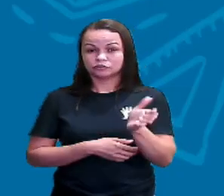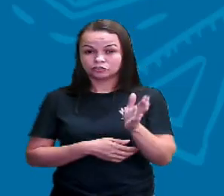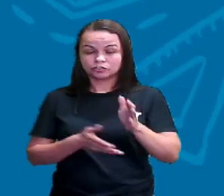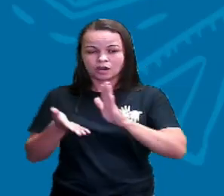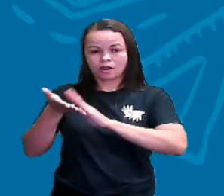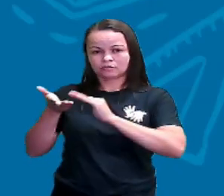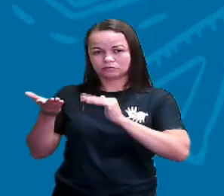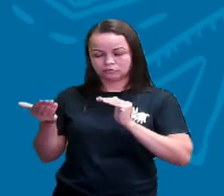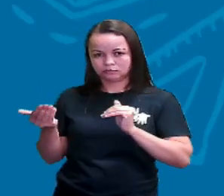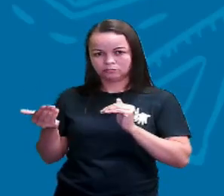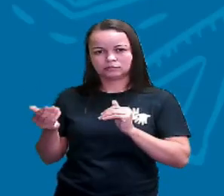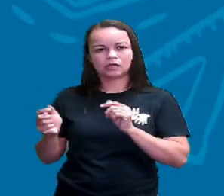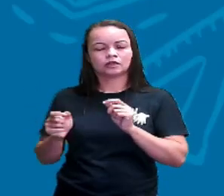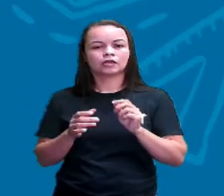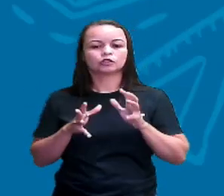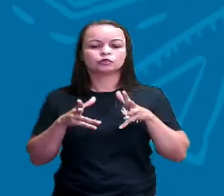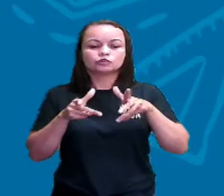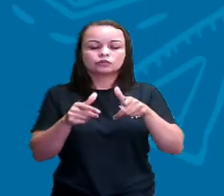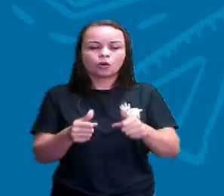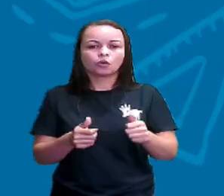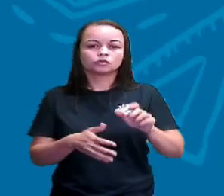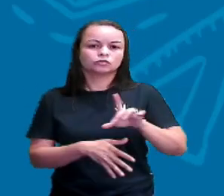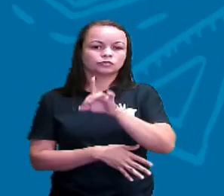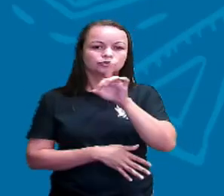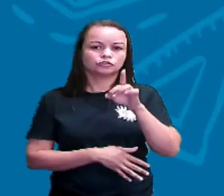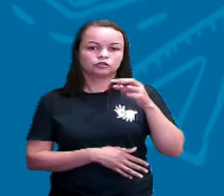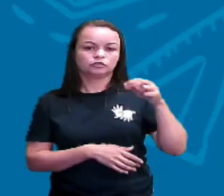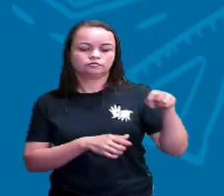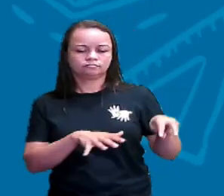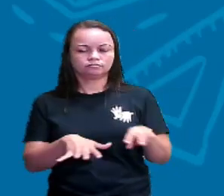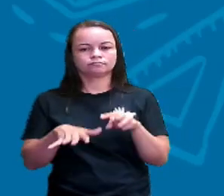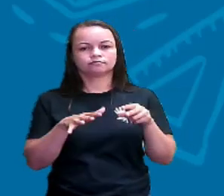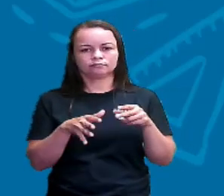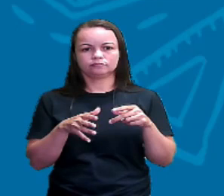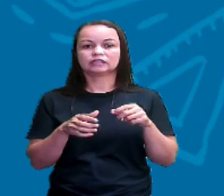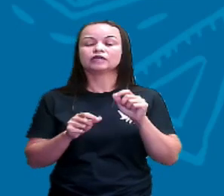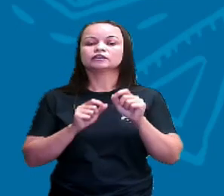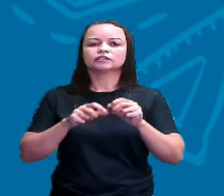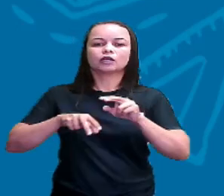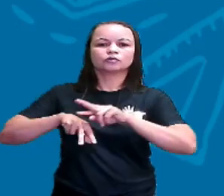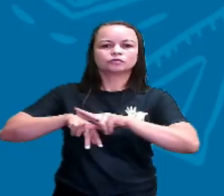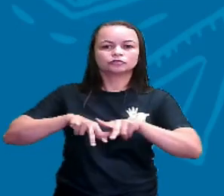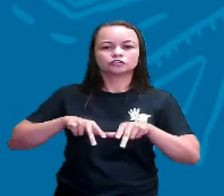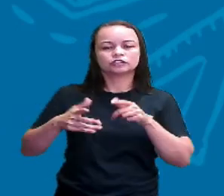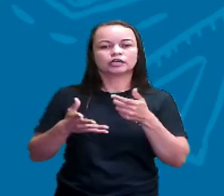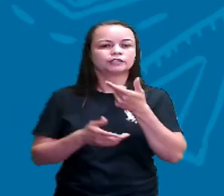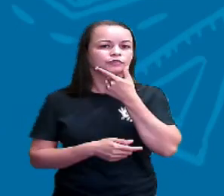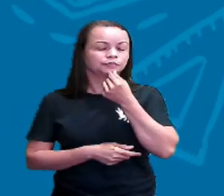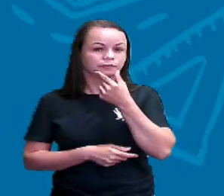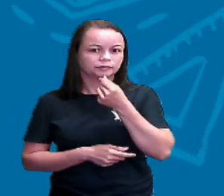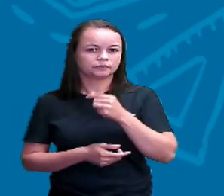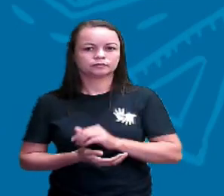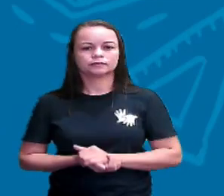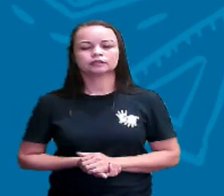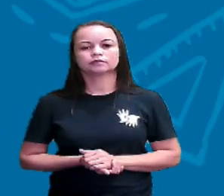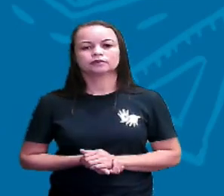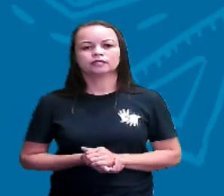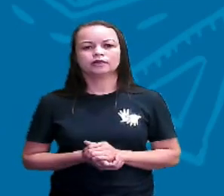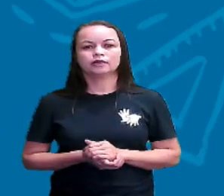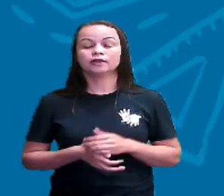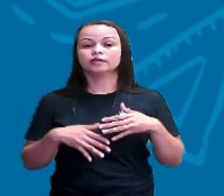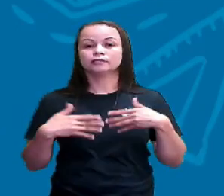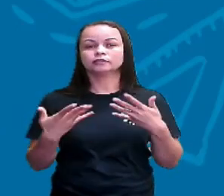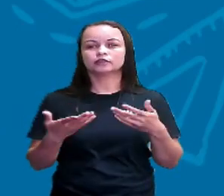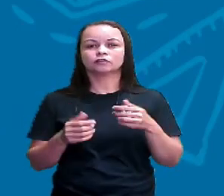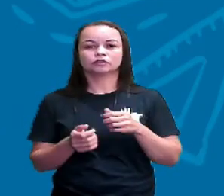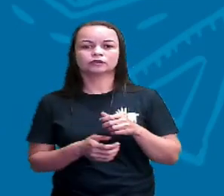em língua espanhola, todos os dias da semana são de gênero masculino. Então, a gente vai dizer